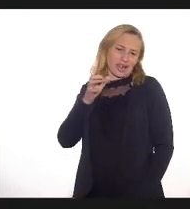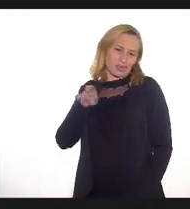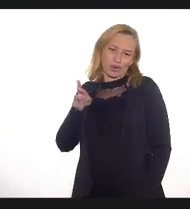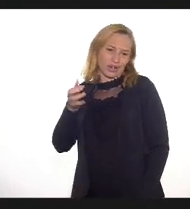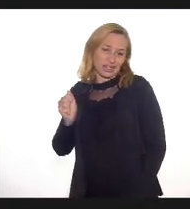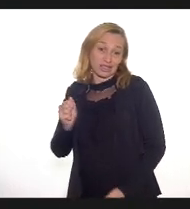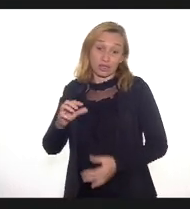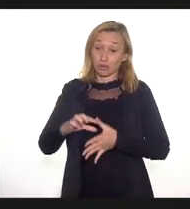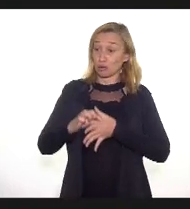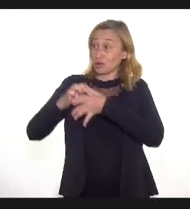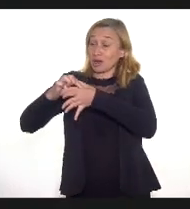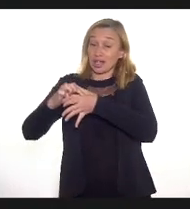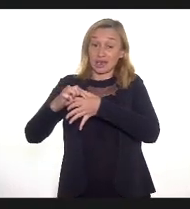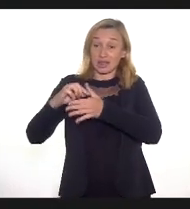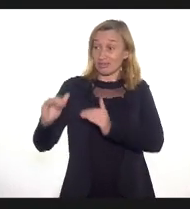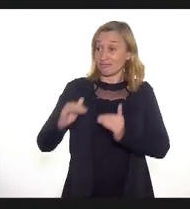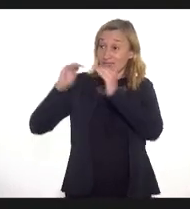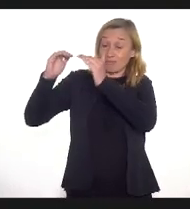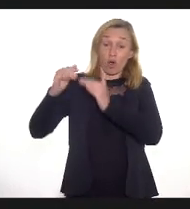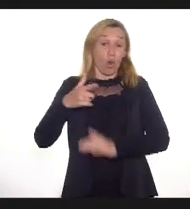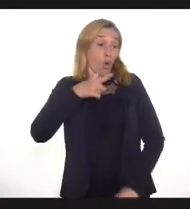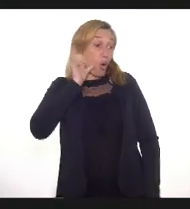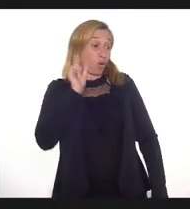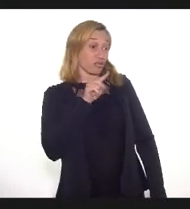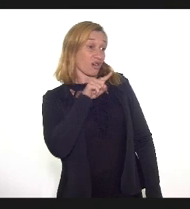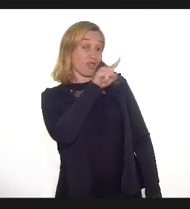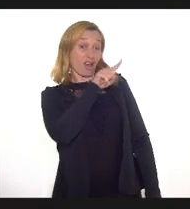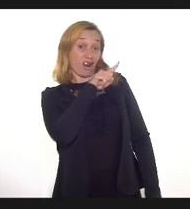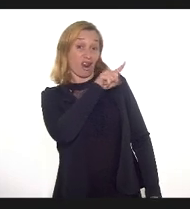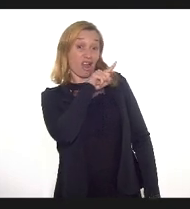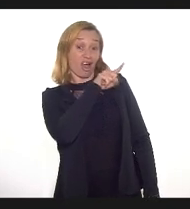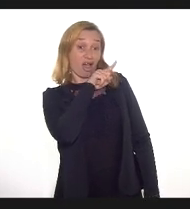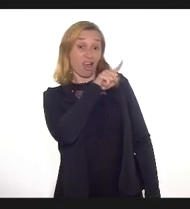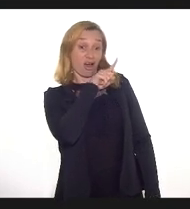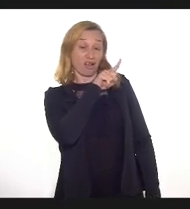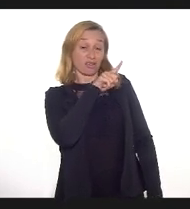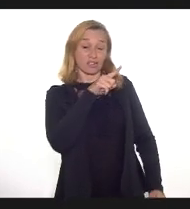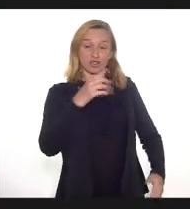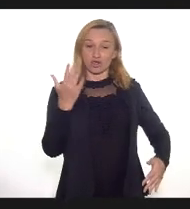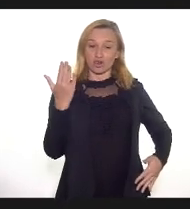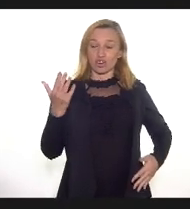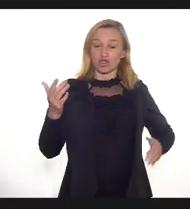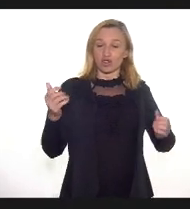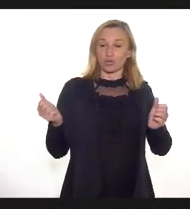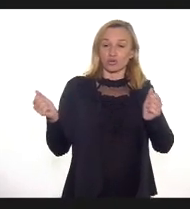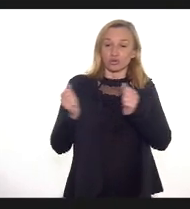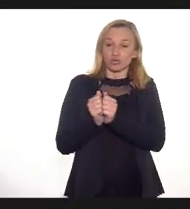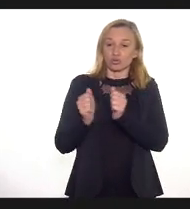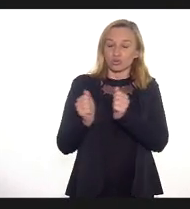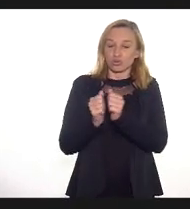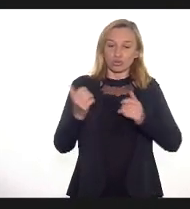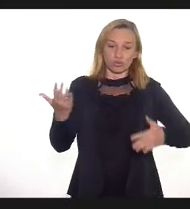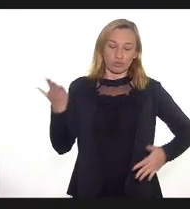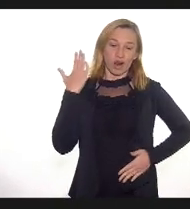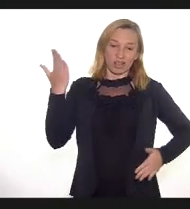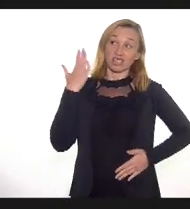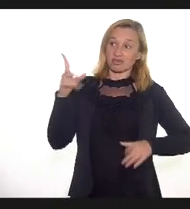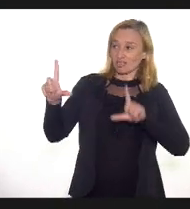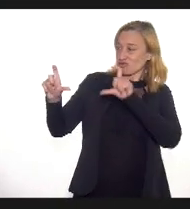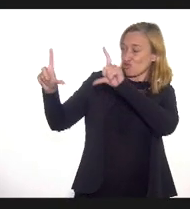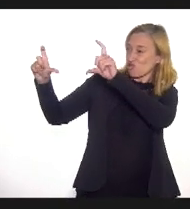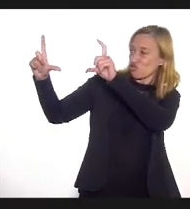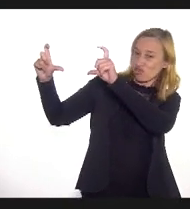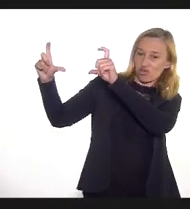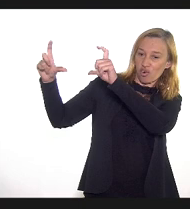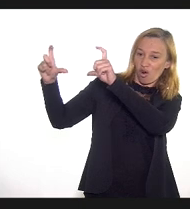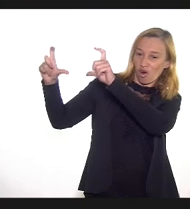líder maior, que ontem estava lá confraternizando com o maior ladrão que esse país já teve e que se permite fotografar